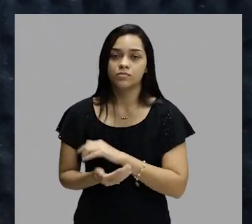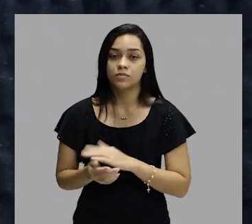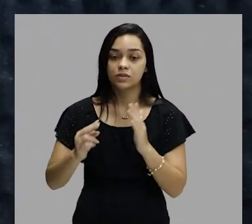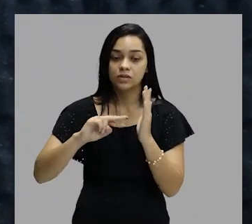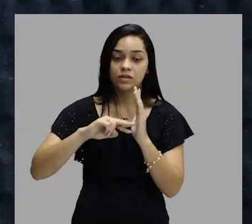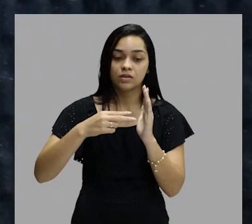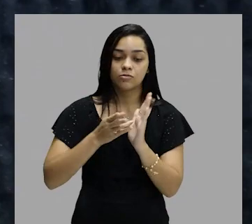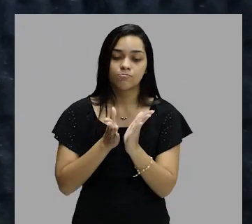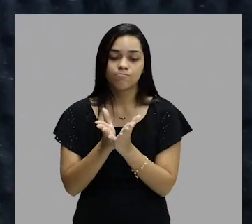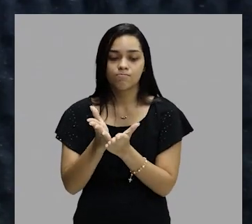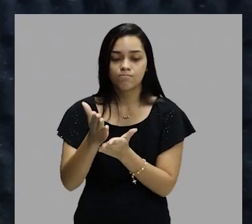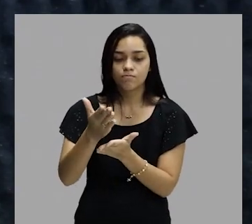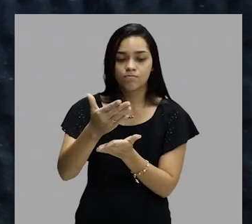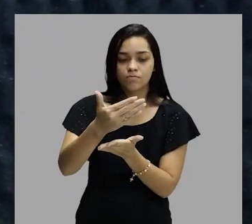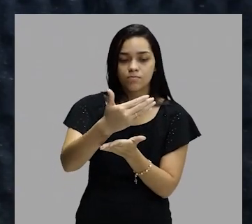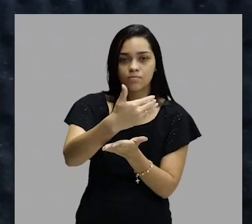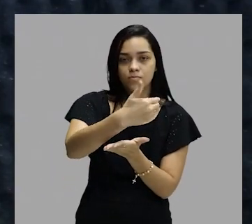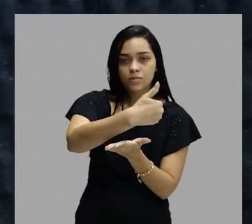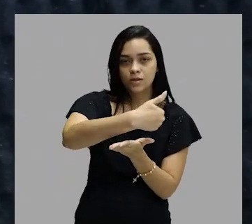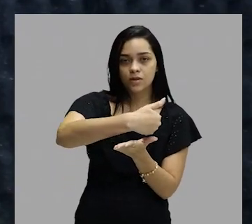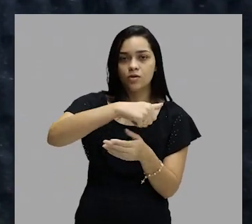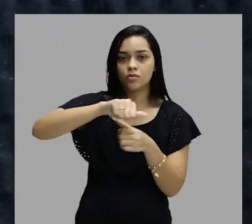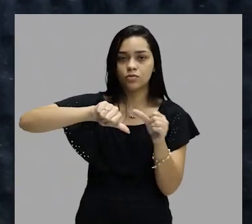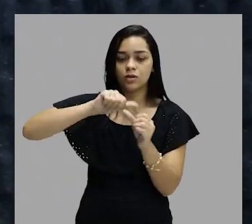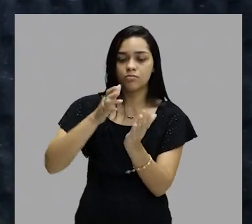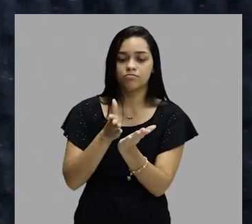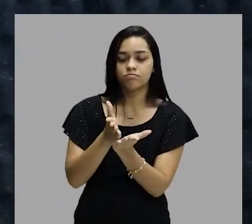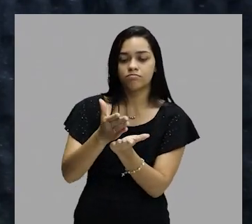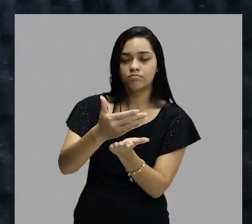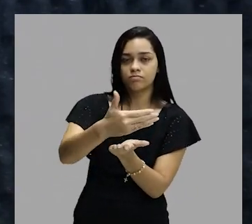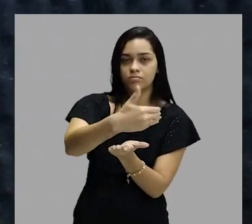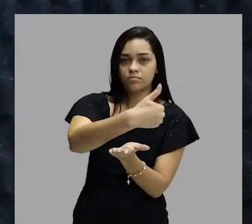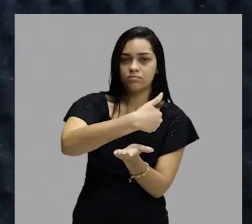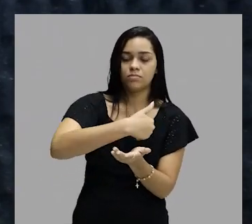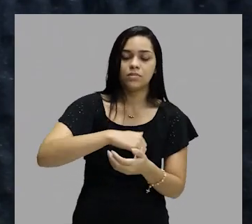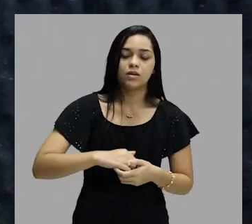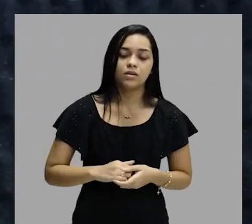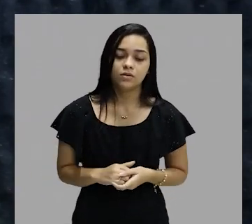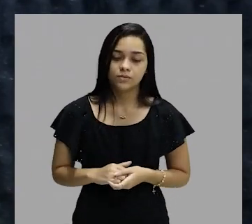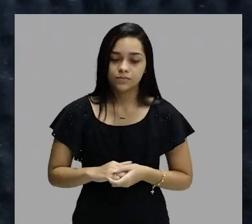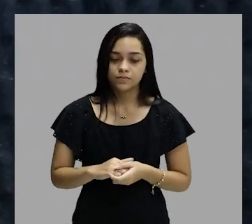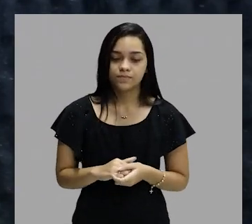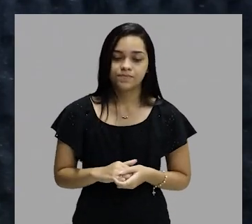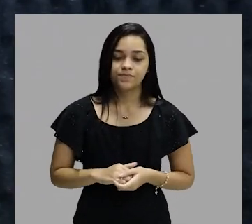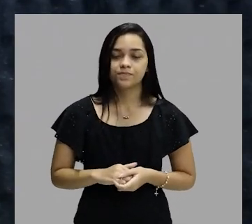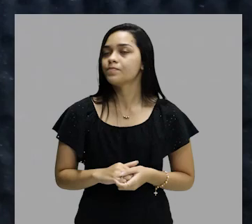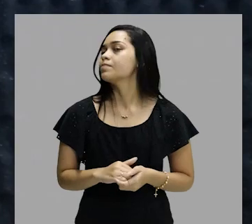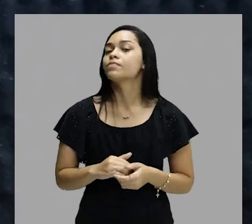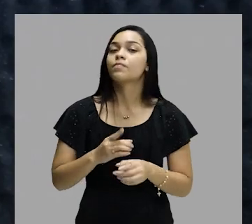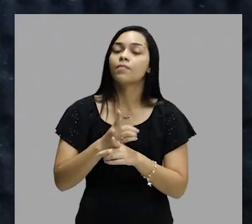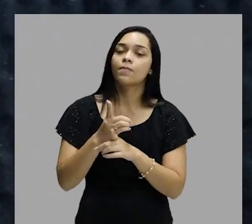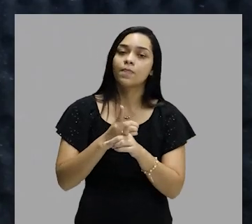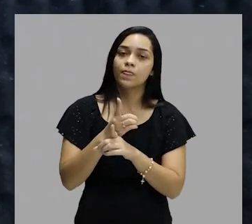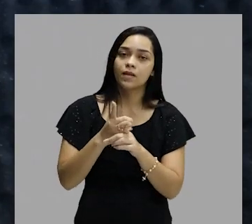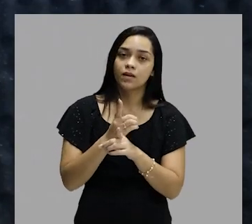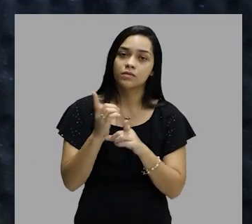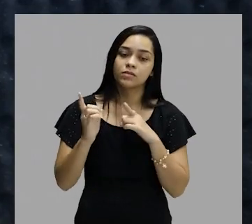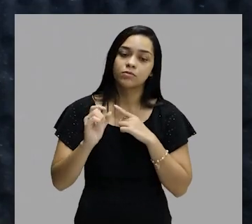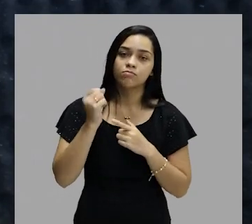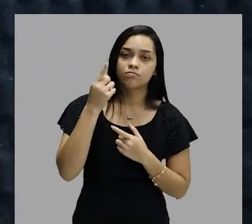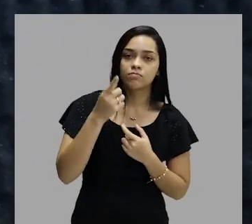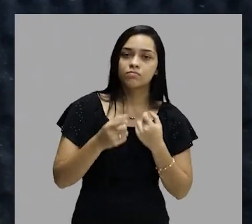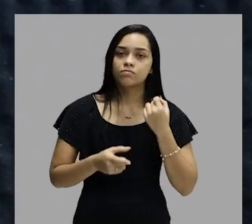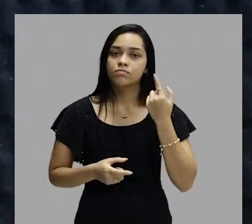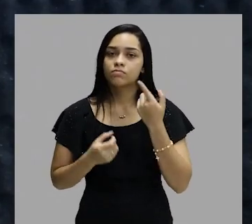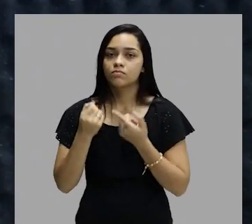Significa desvio, tá? É você mudar a rota de alguma coisa. Os falsos cognatos eventuais